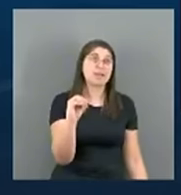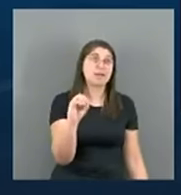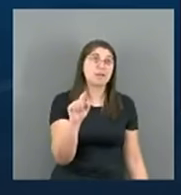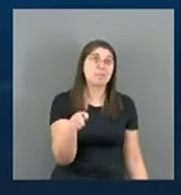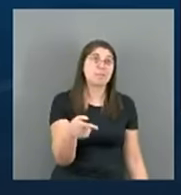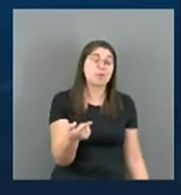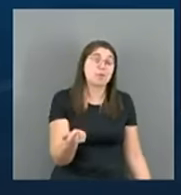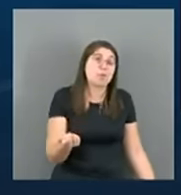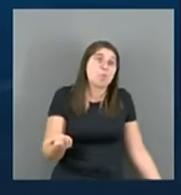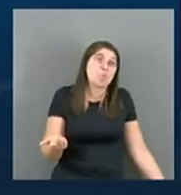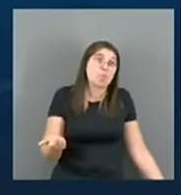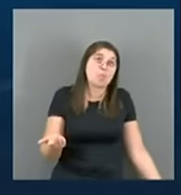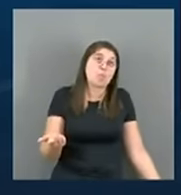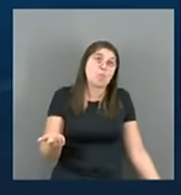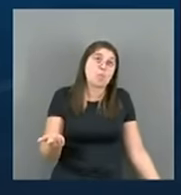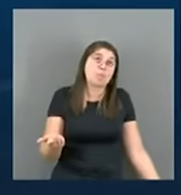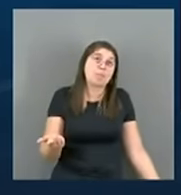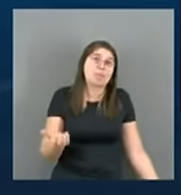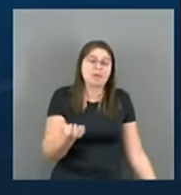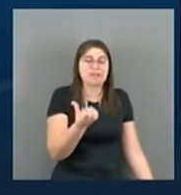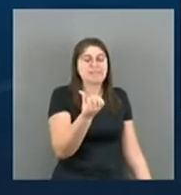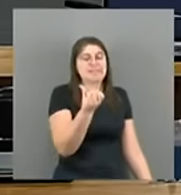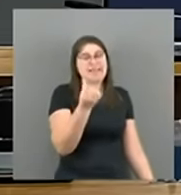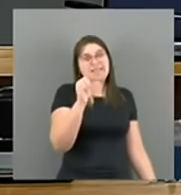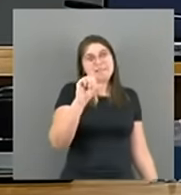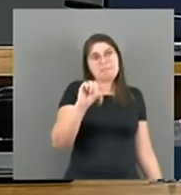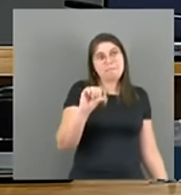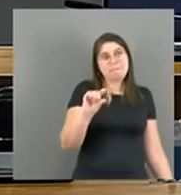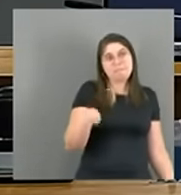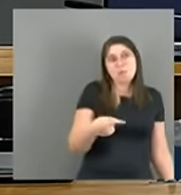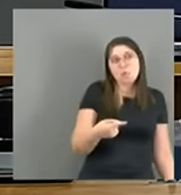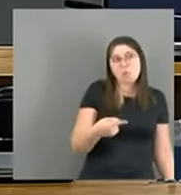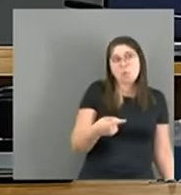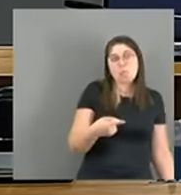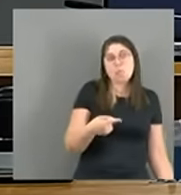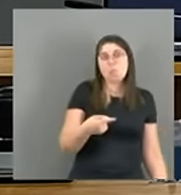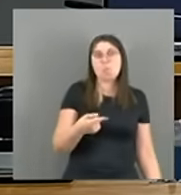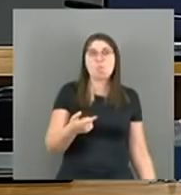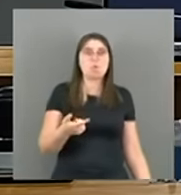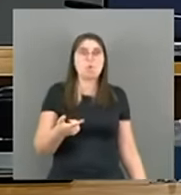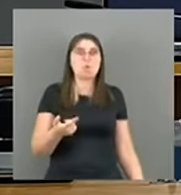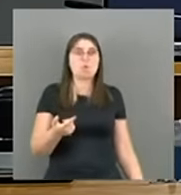Caramba! Em média, 6 mil a taxa de arbitragem.